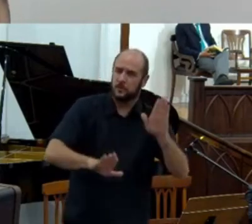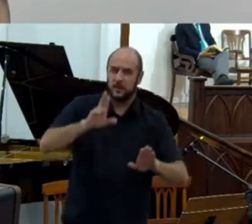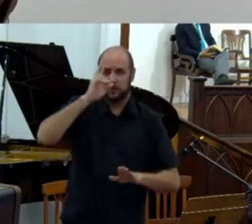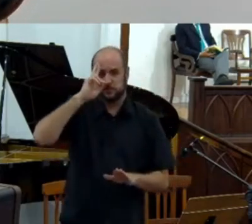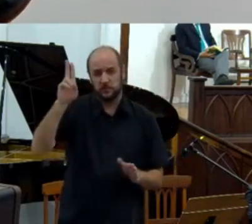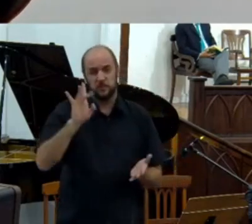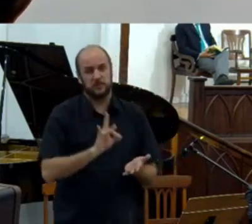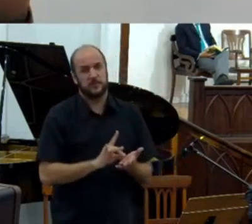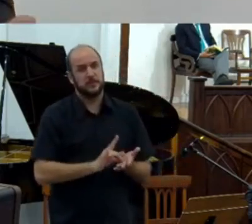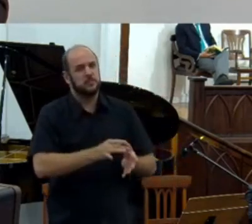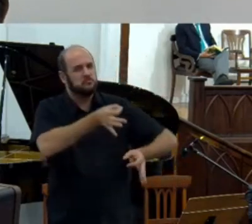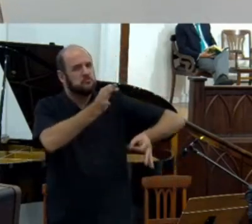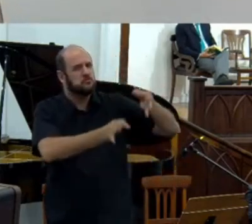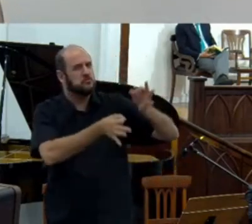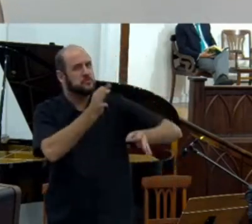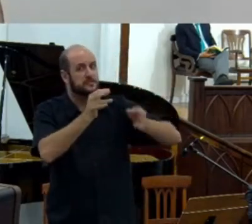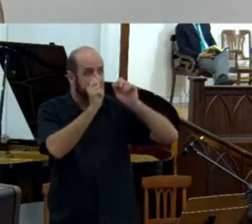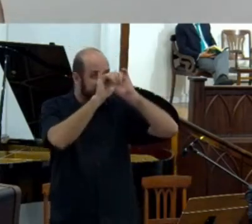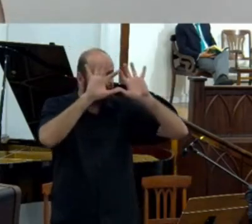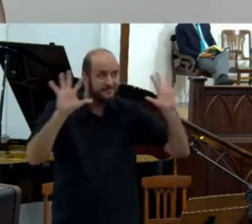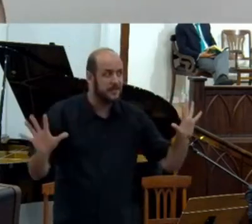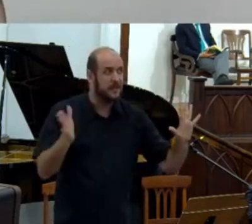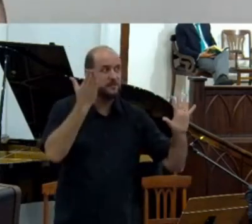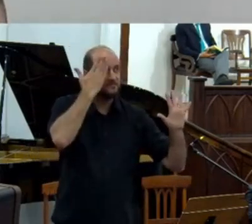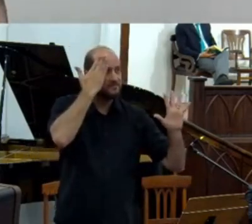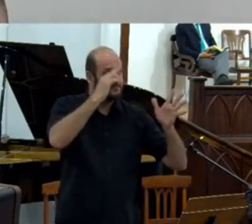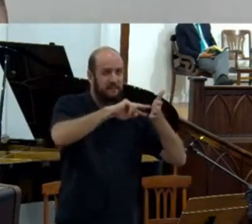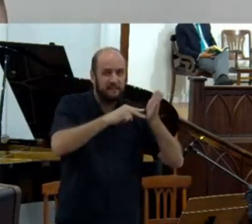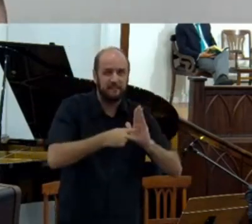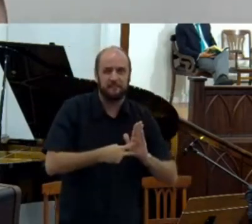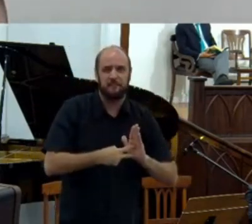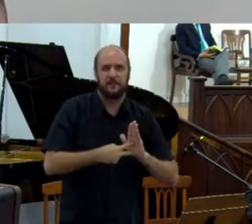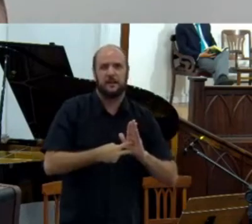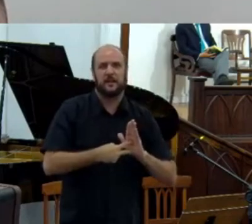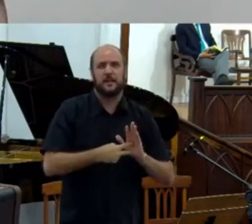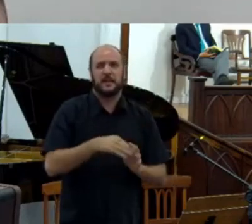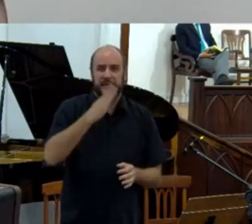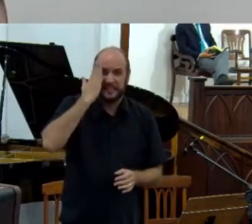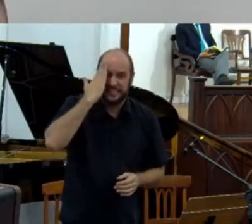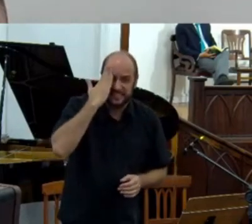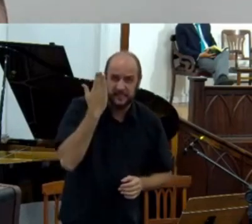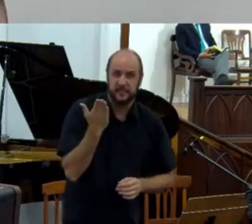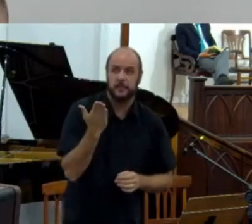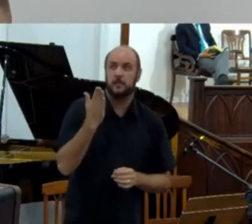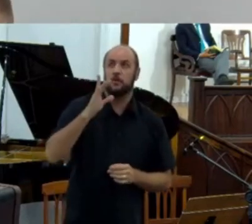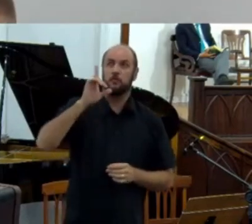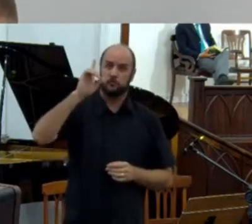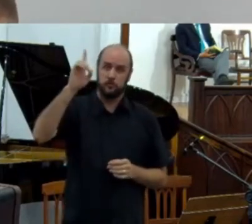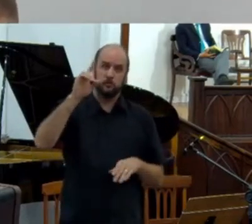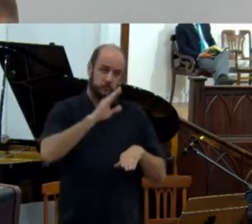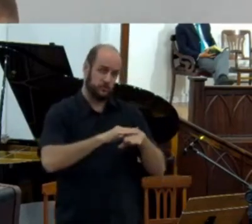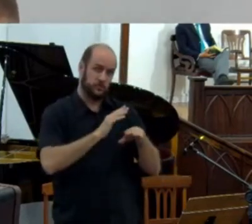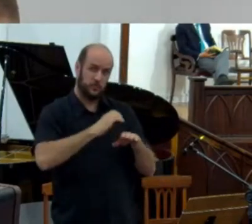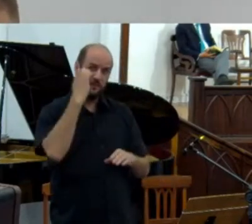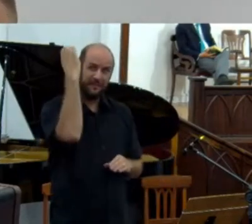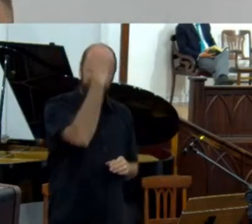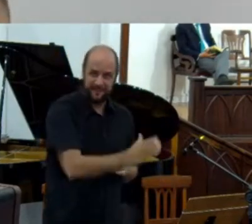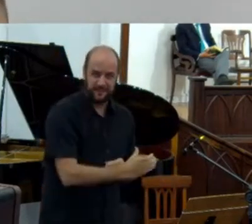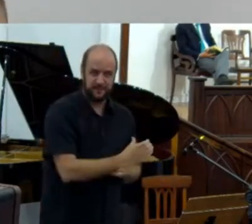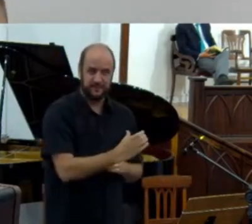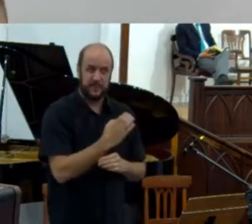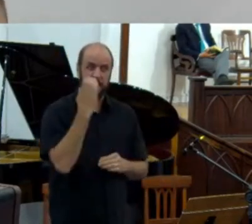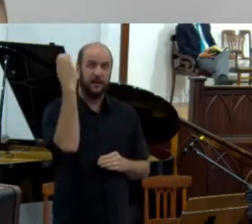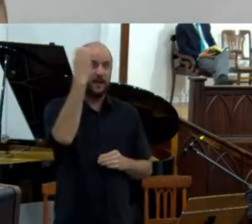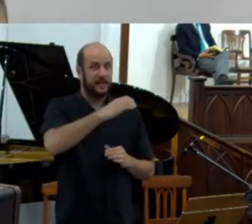a noção de justiça era muito clara. A tal ponto de quando o Senhor confrontou Caim, Caim tentou